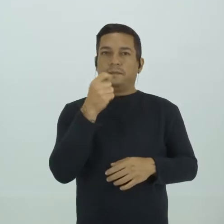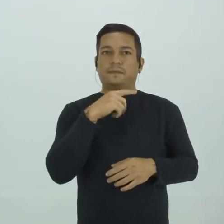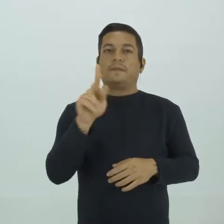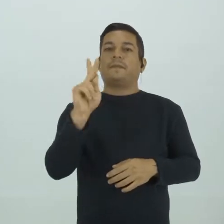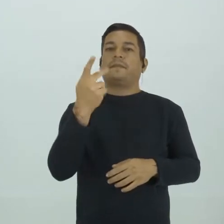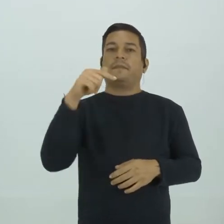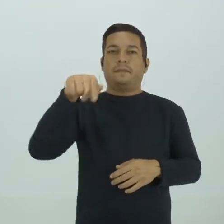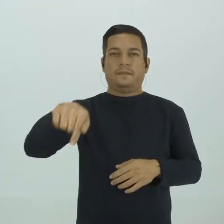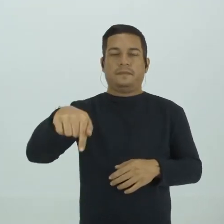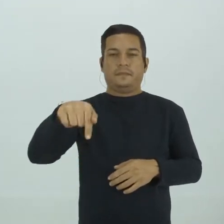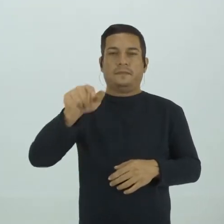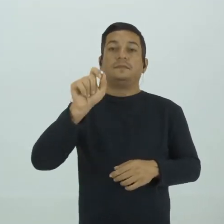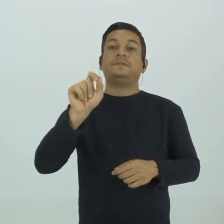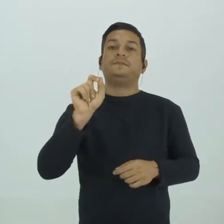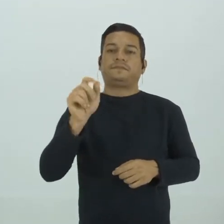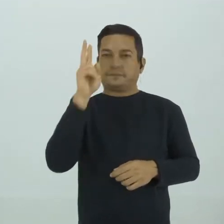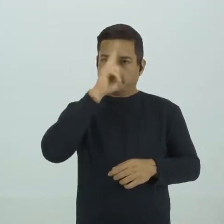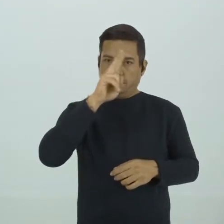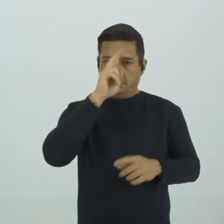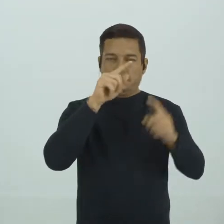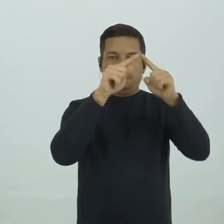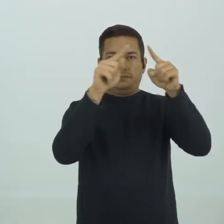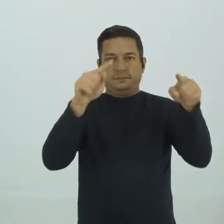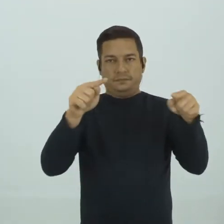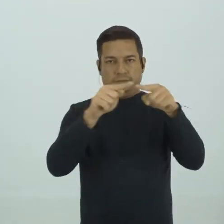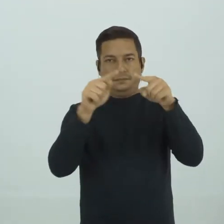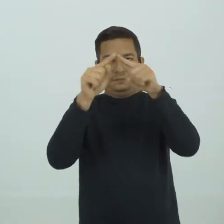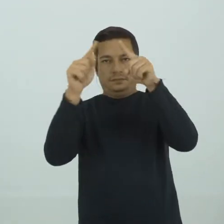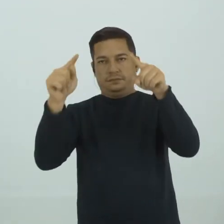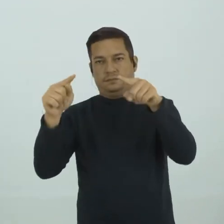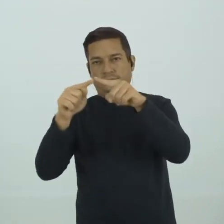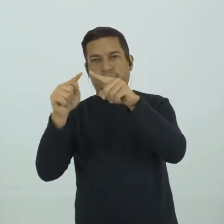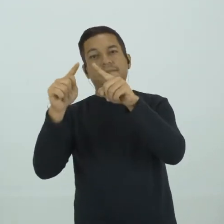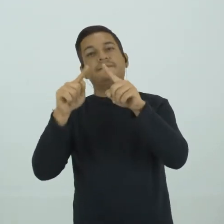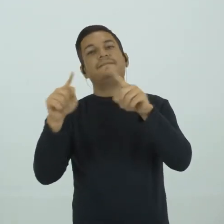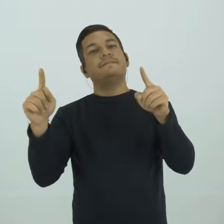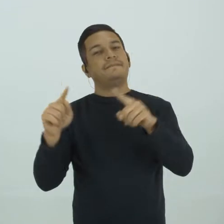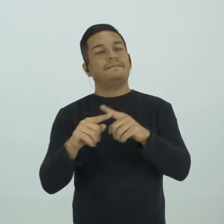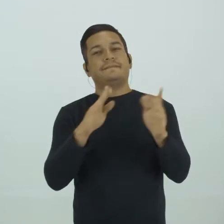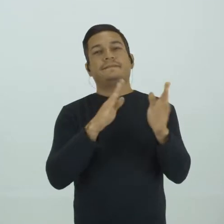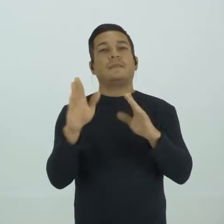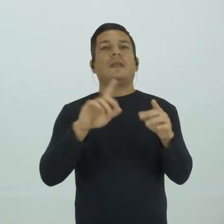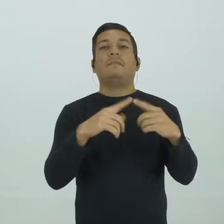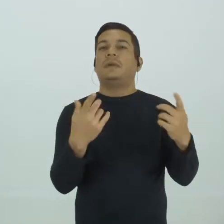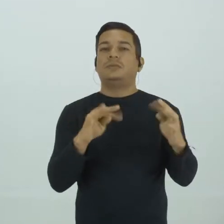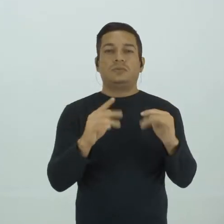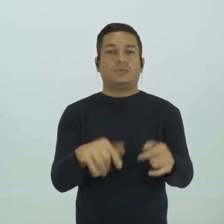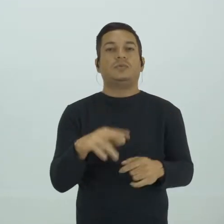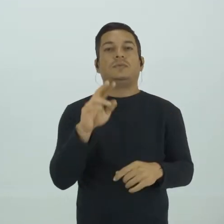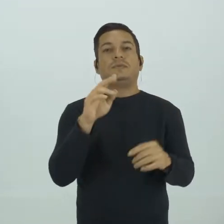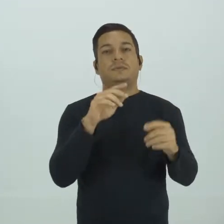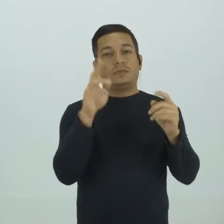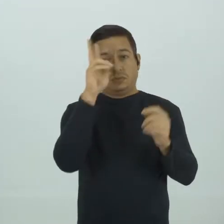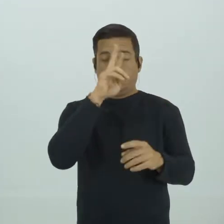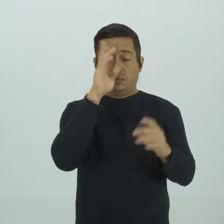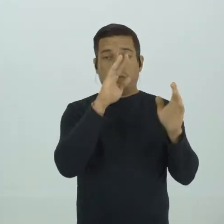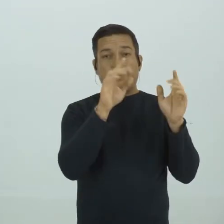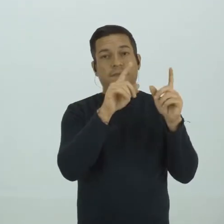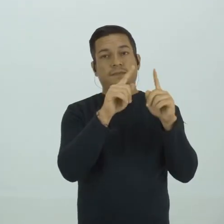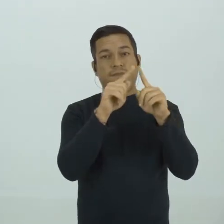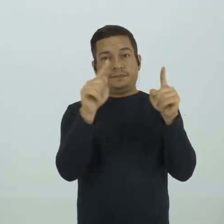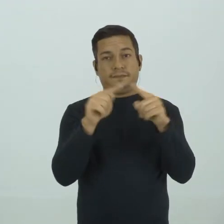HQ são as histórias em quadrinhos, mas nem toda HQ ela tem humor como elemento, nem toda é